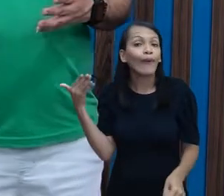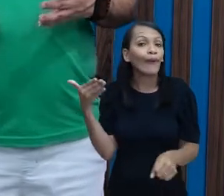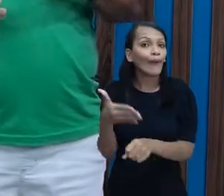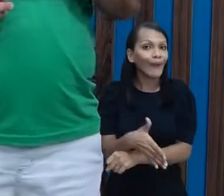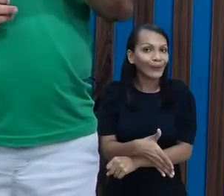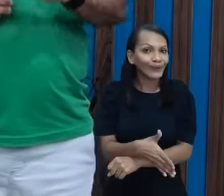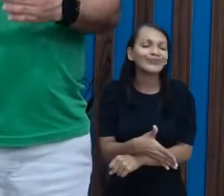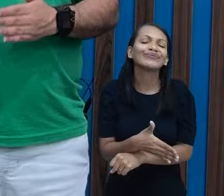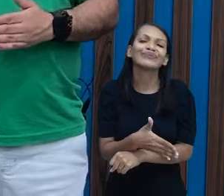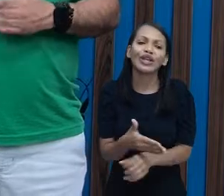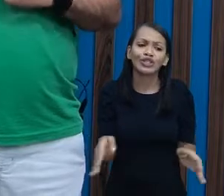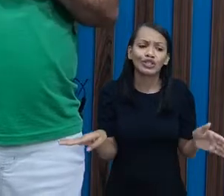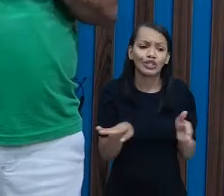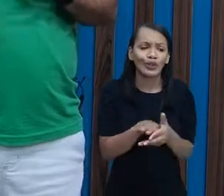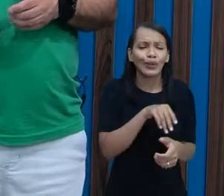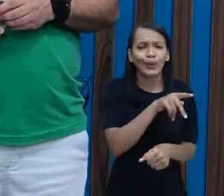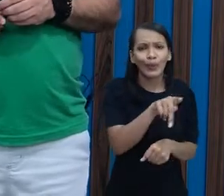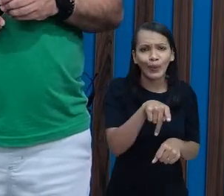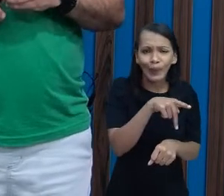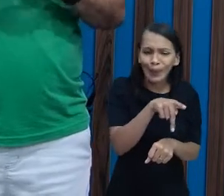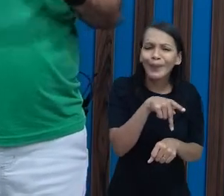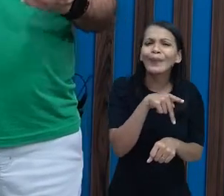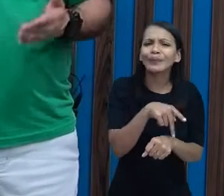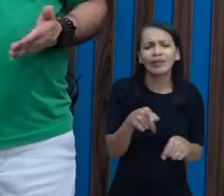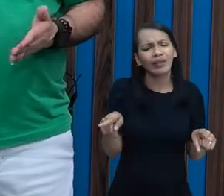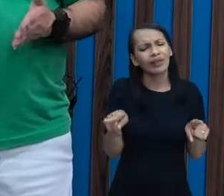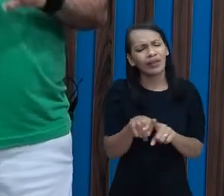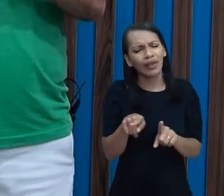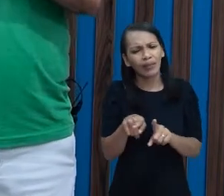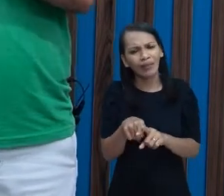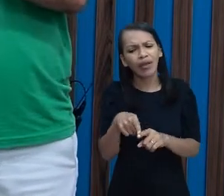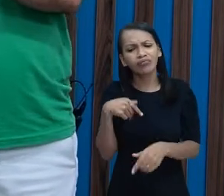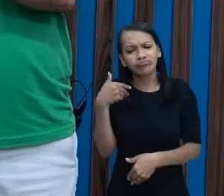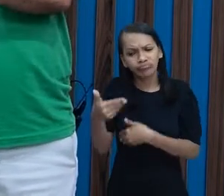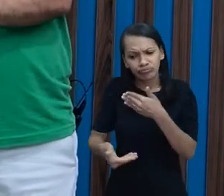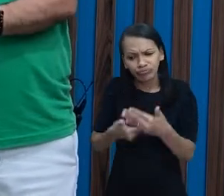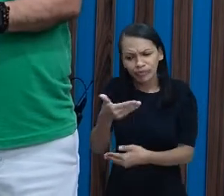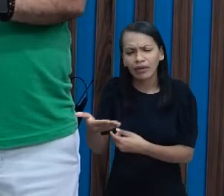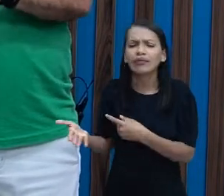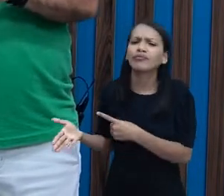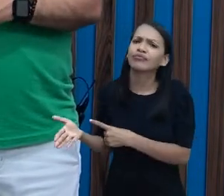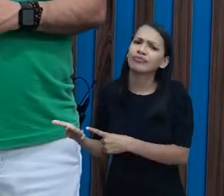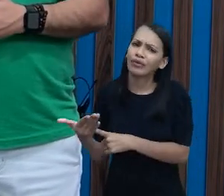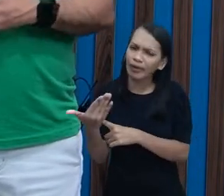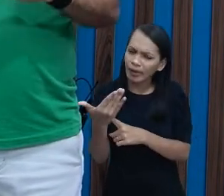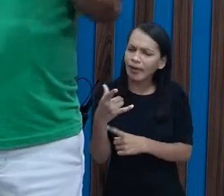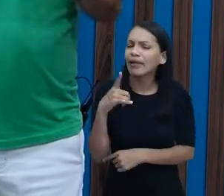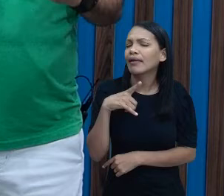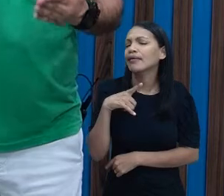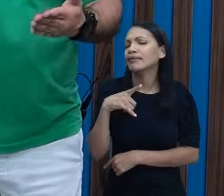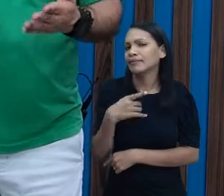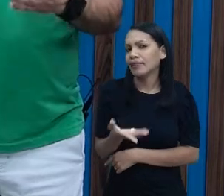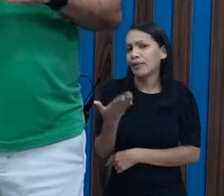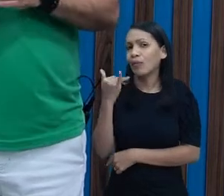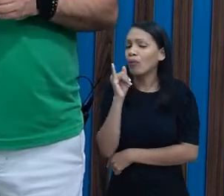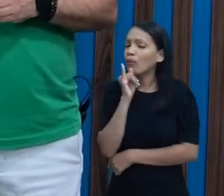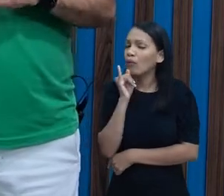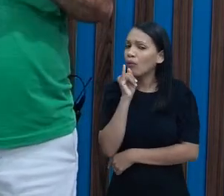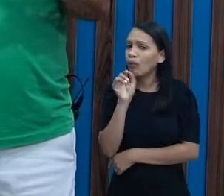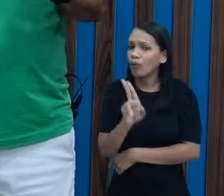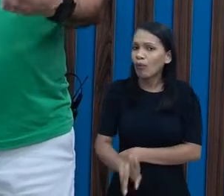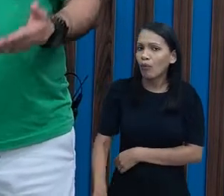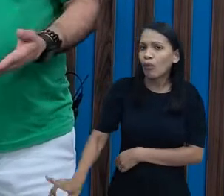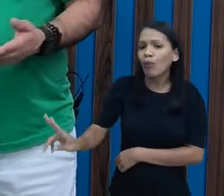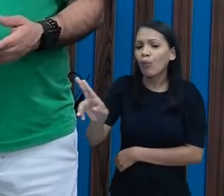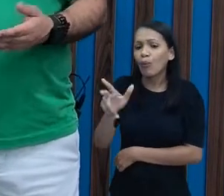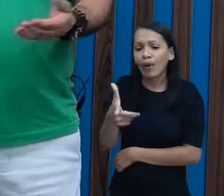por exemplo, por alguns avanços tecnológicos, né, que os europeus tinham naquele período, como por exemplo o uso de armas